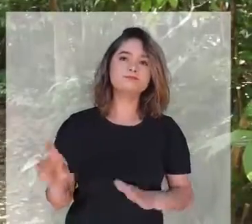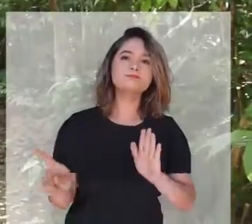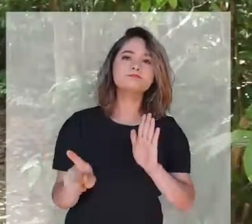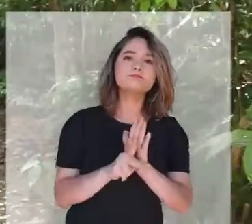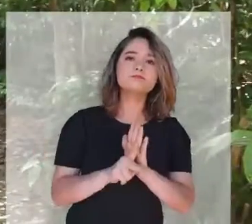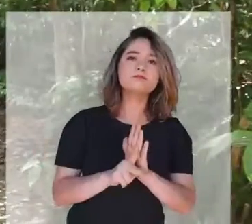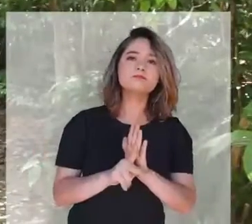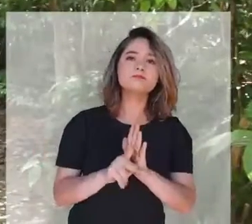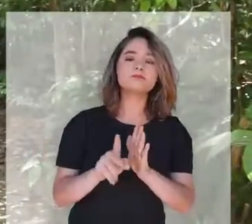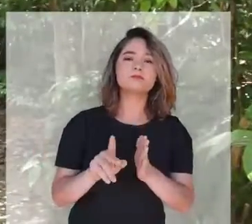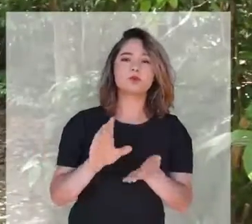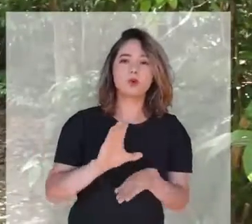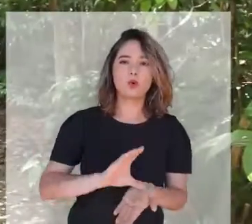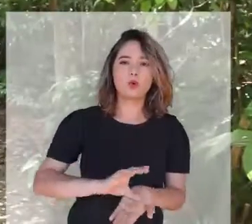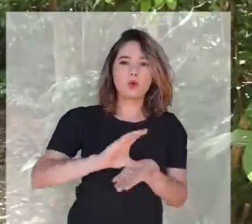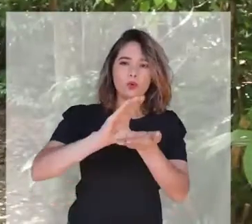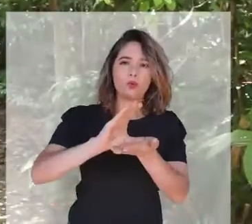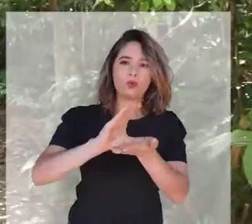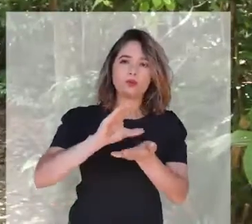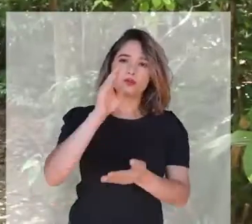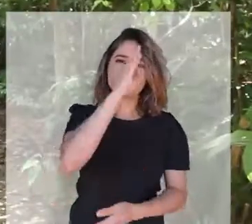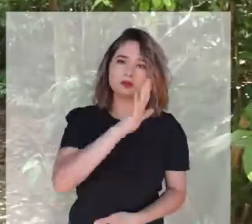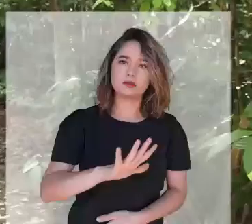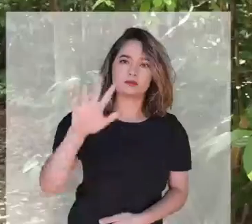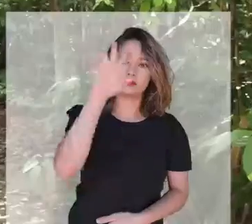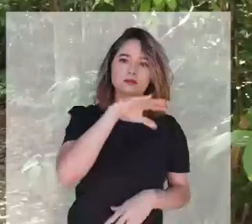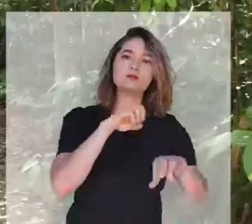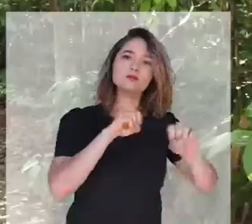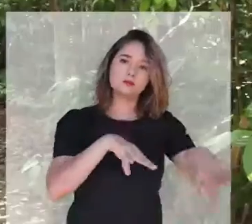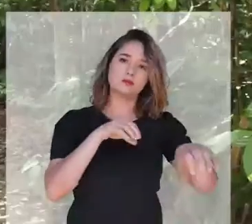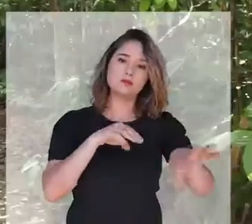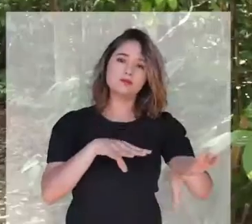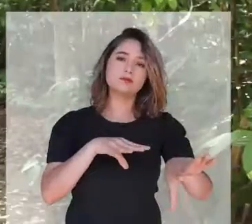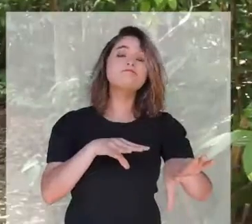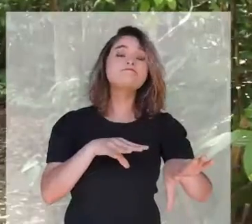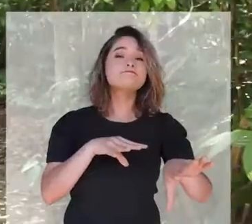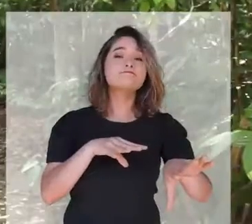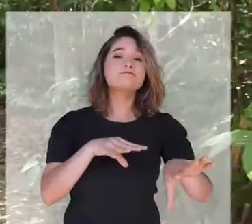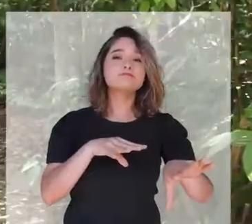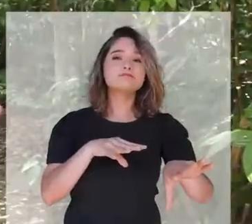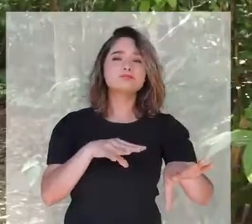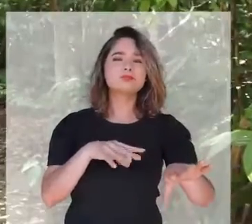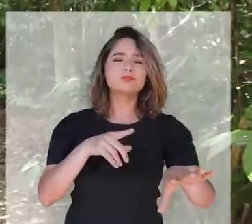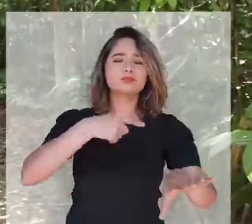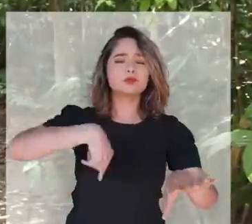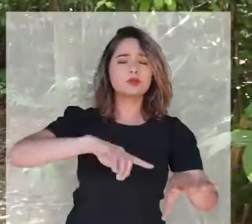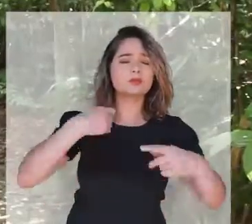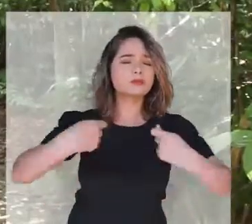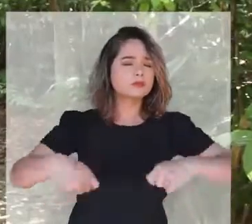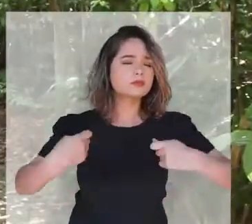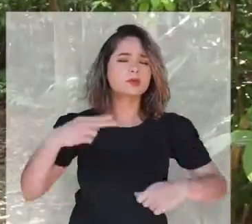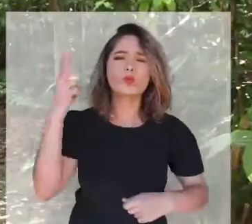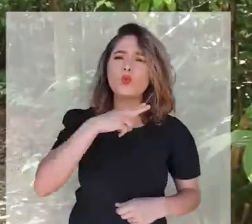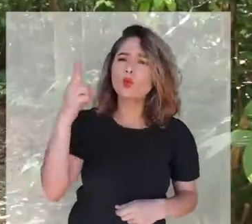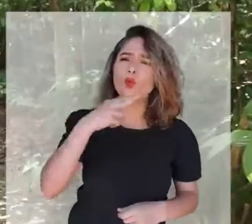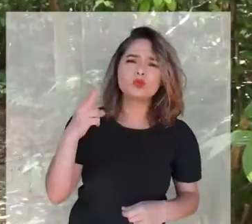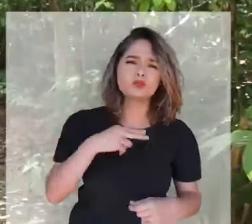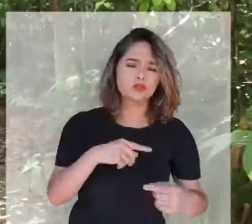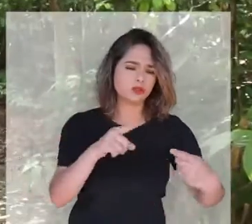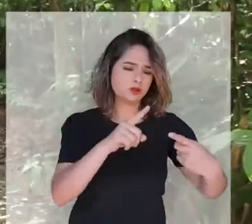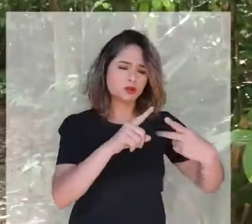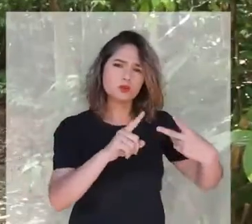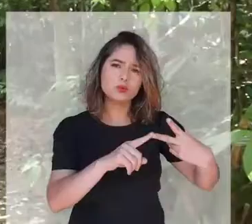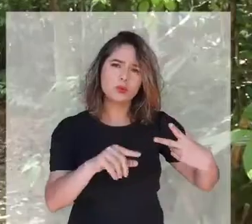certa urgência, mas ao mesmo tempo com uma certa cautela, para que a gente não perca o debate em torno